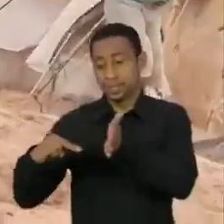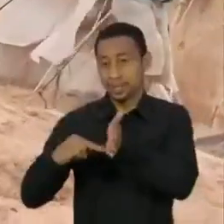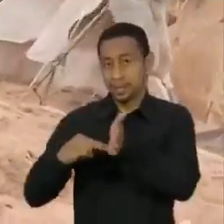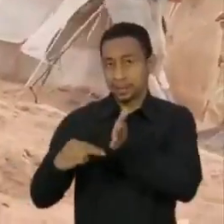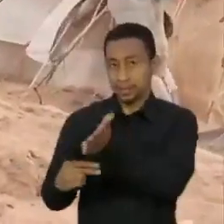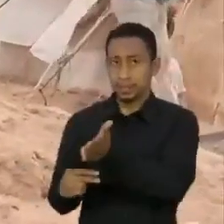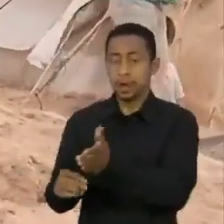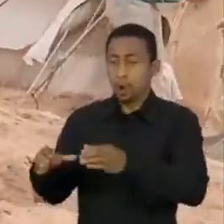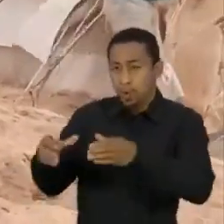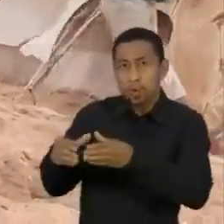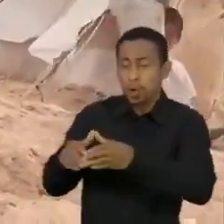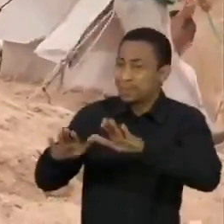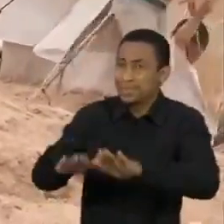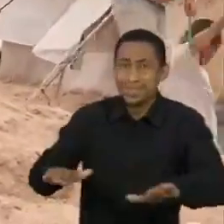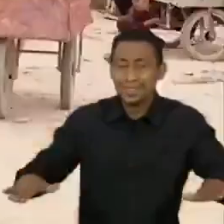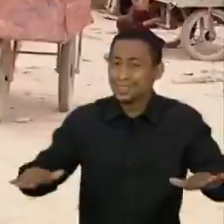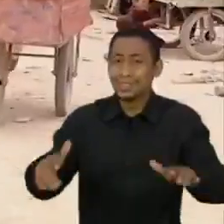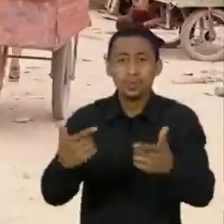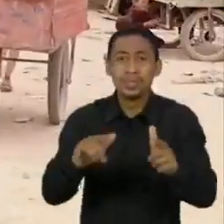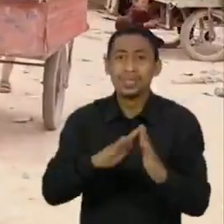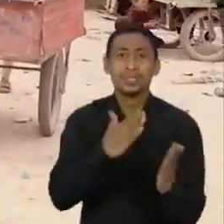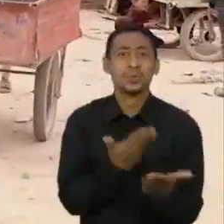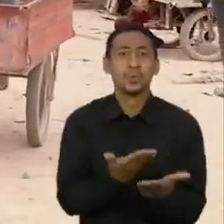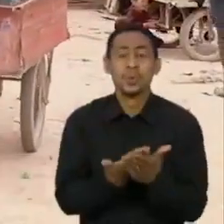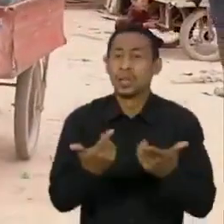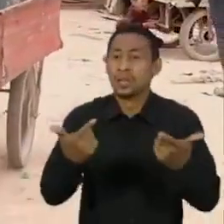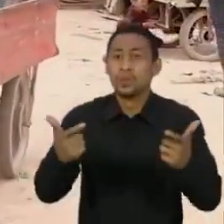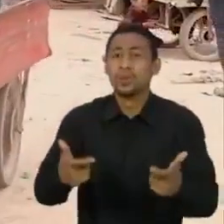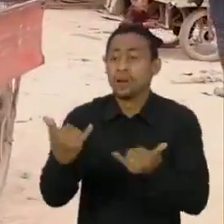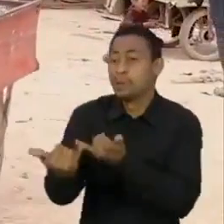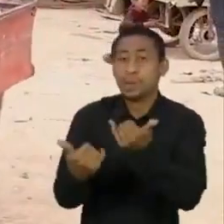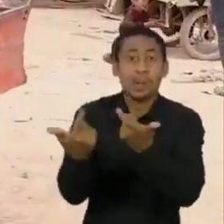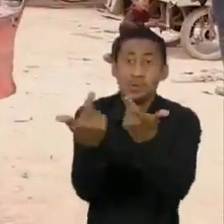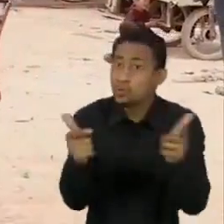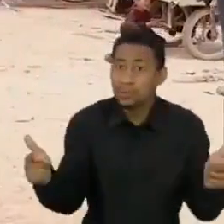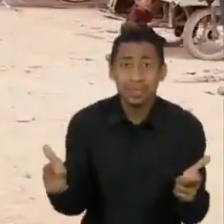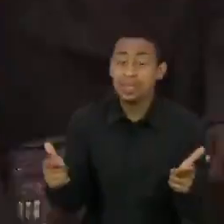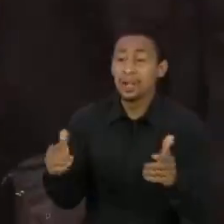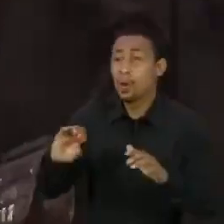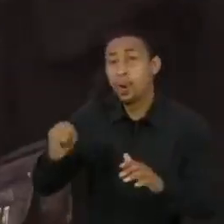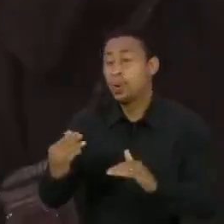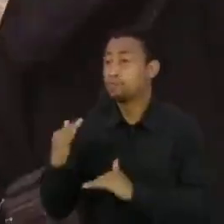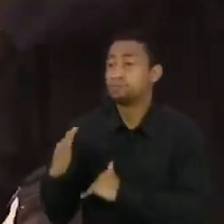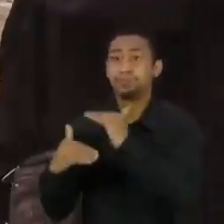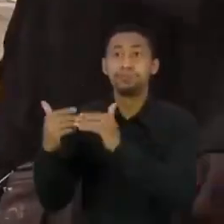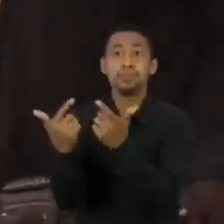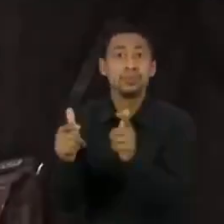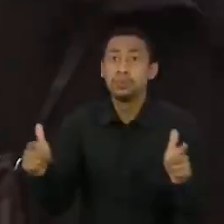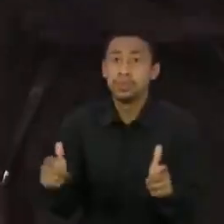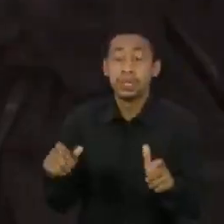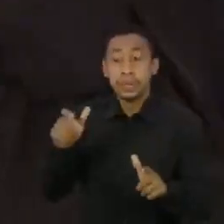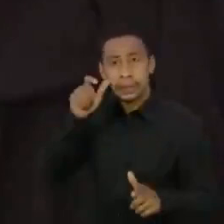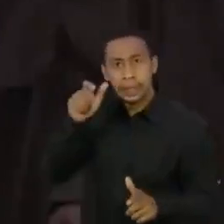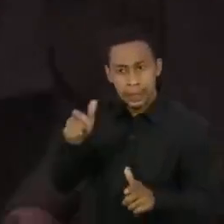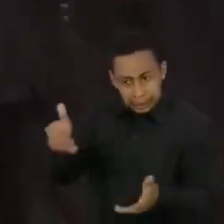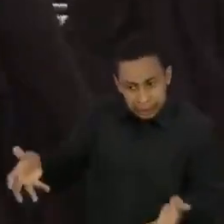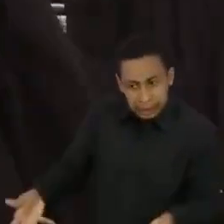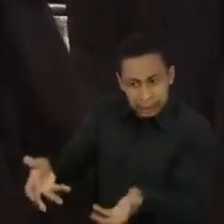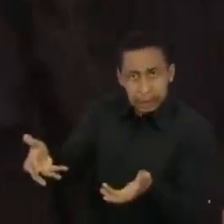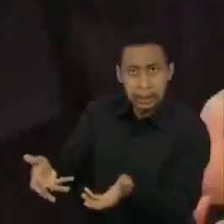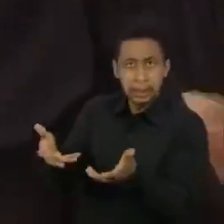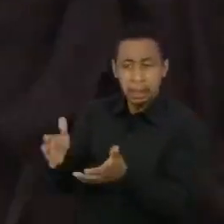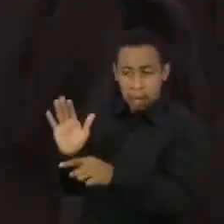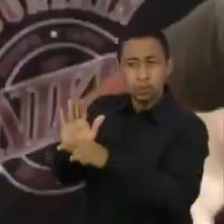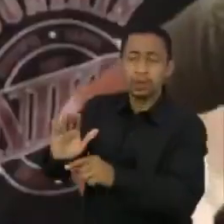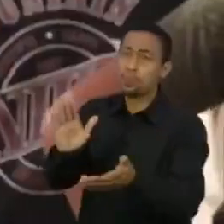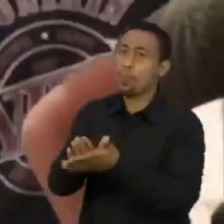grupo, passando a infância sem escolas, lugar para brincar ou se desenvolver, e também sem o interesse internacional em resolver